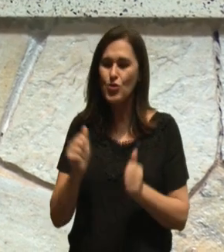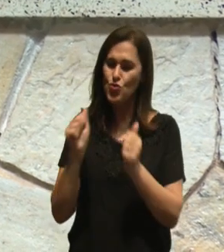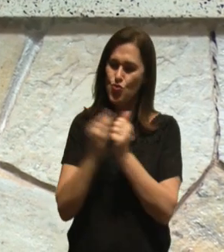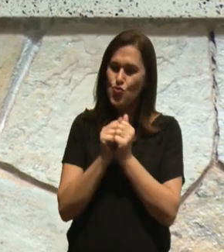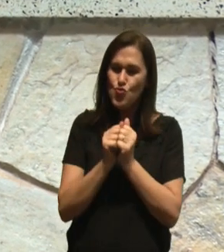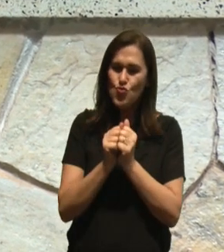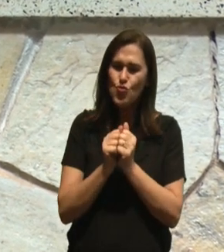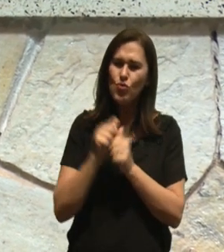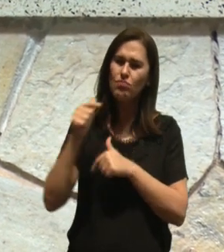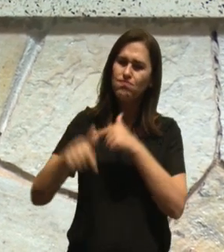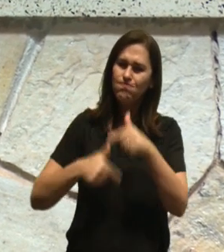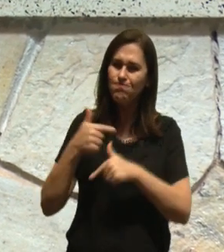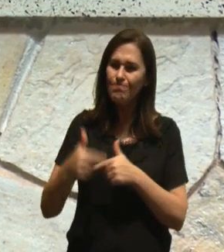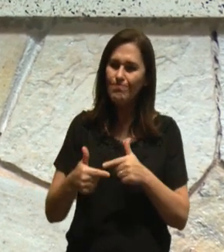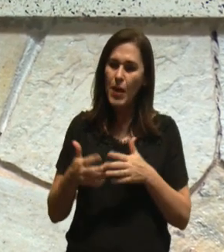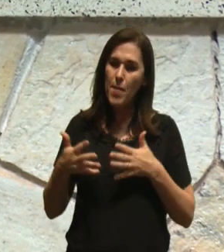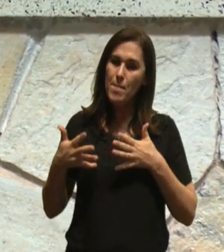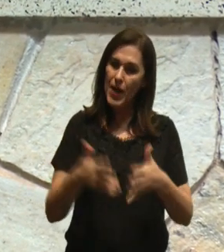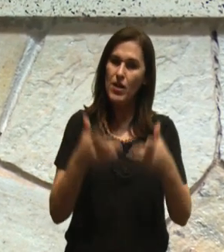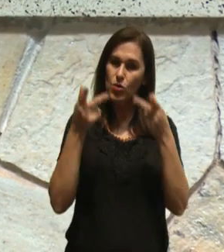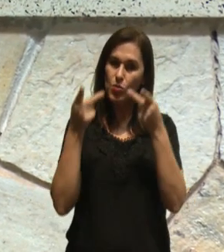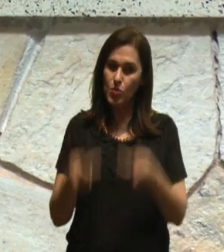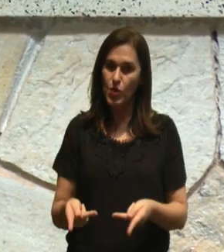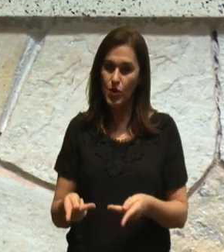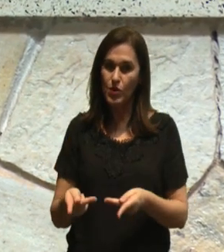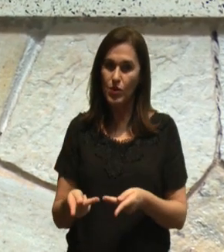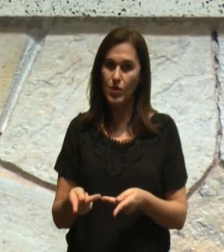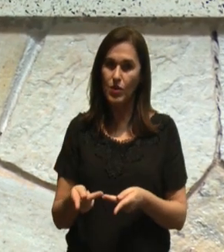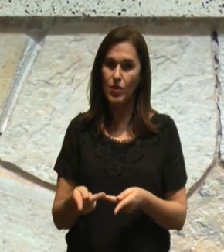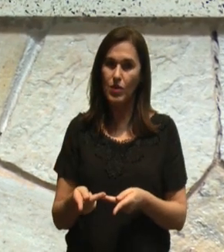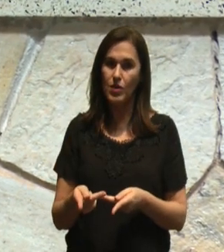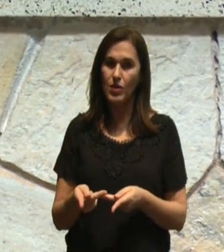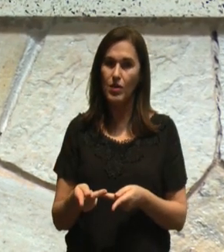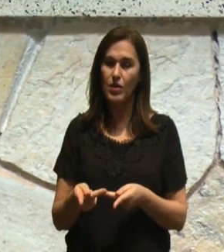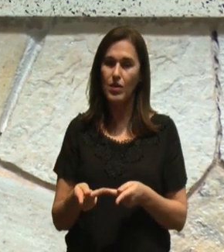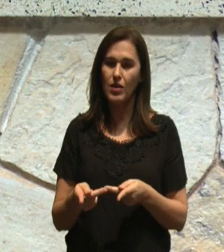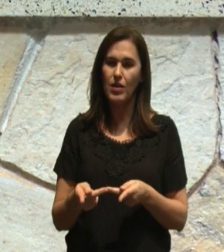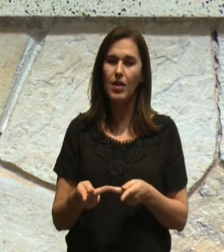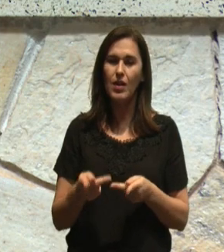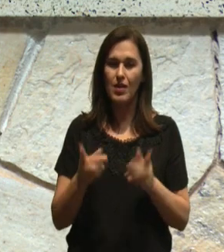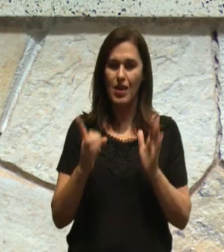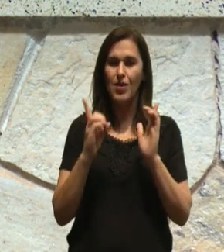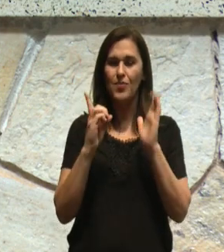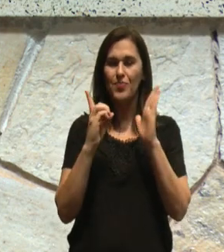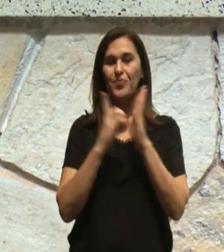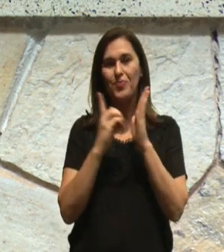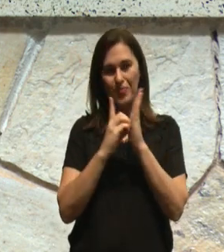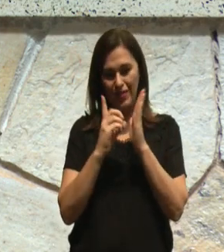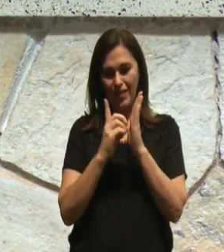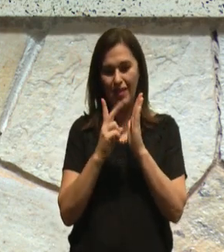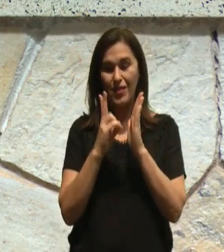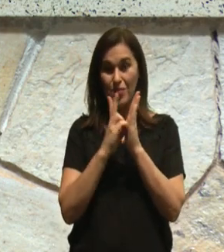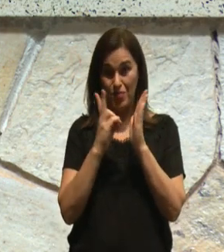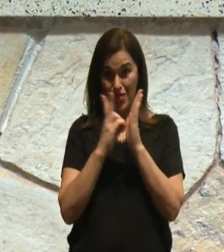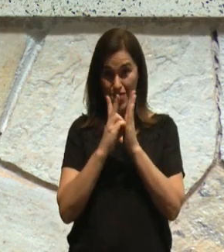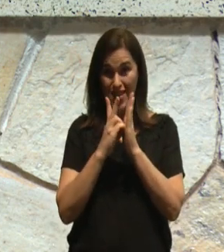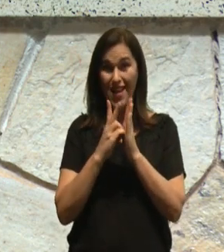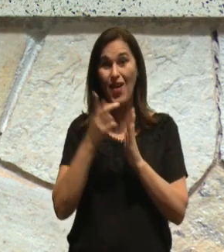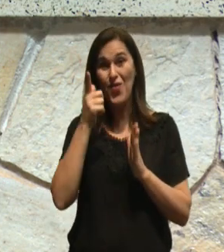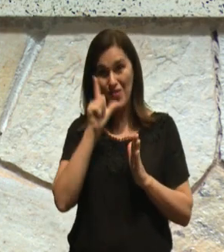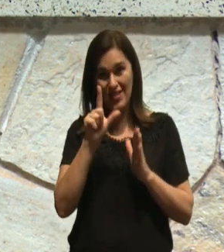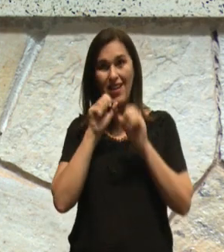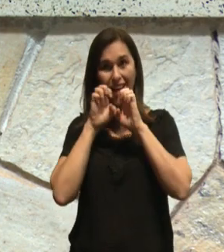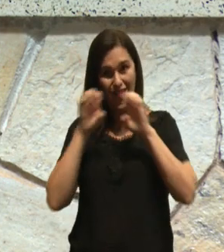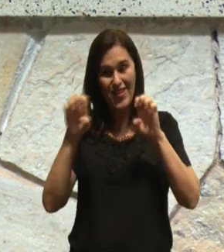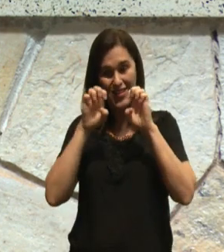parceiros e por fazerem parte do projeto que está alcançando o povo gerente para Cristo. Ficamos felizes ao